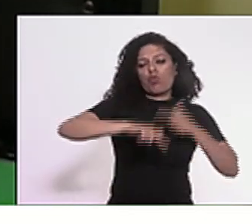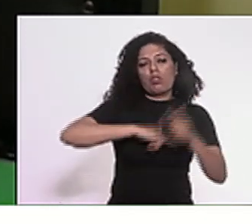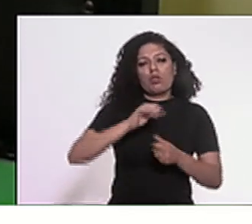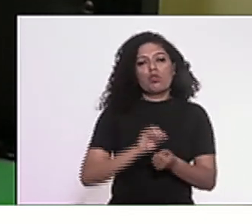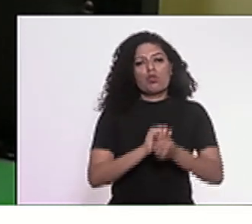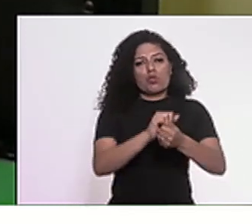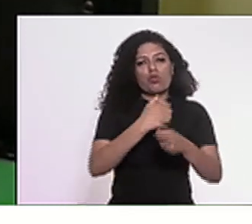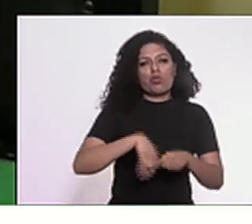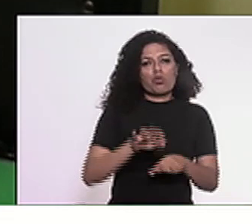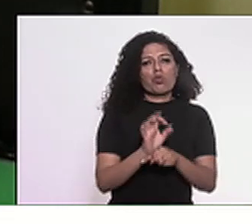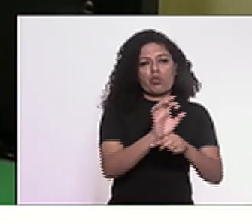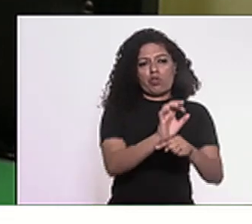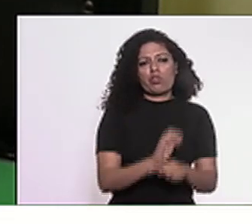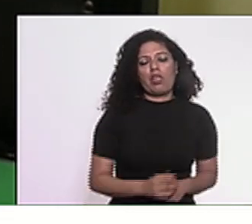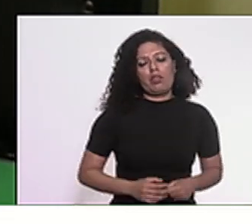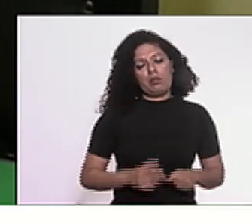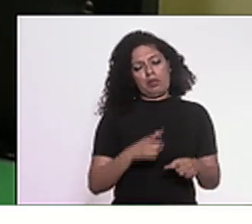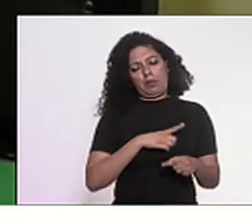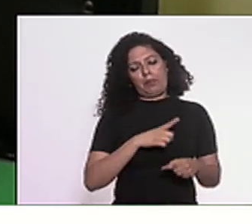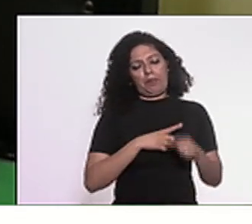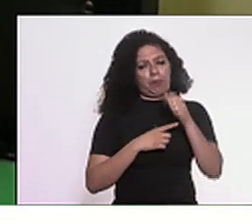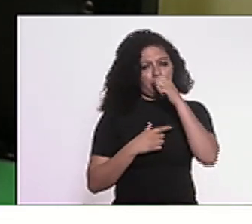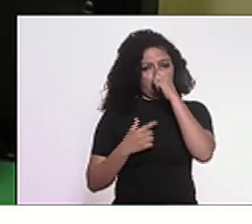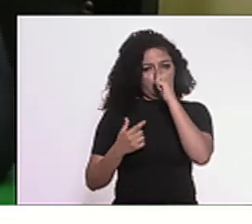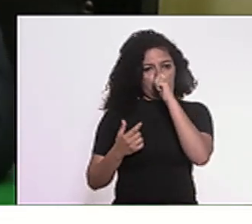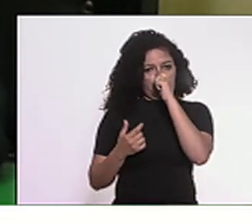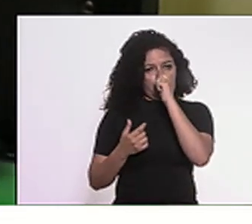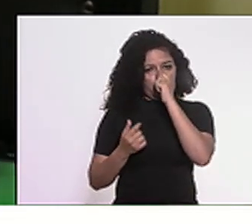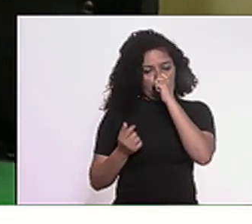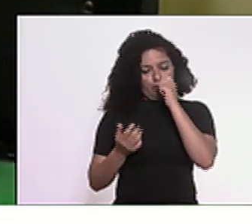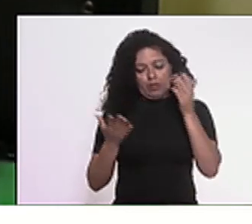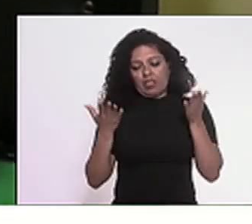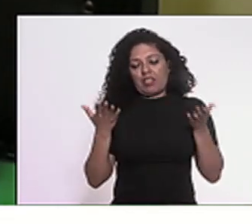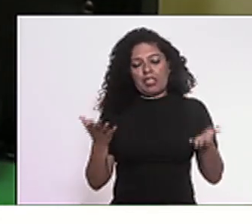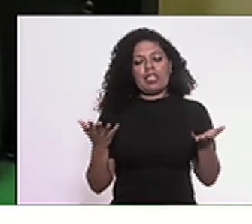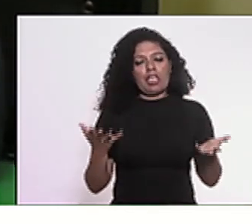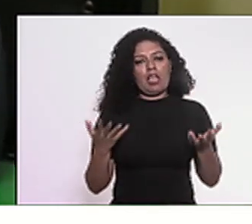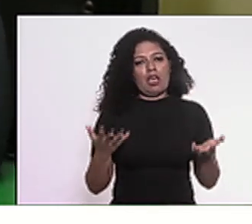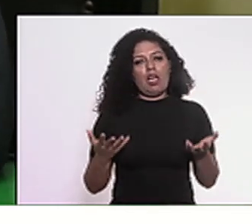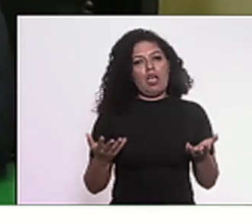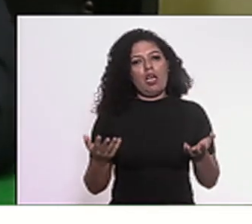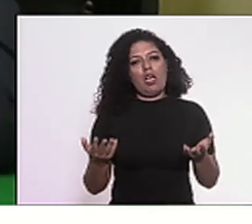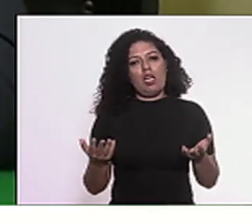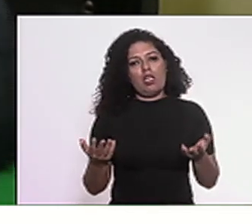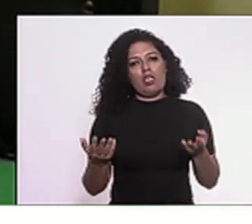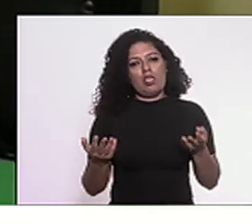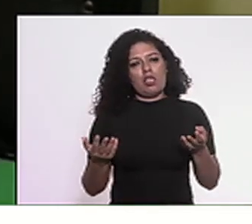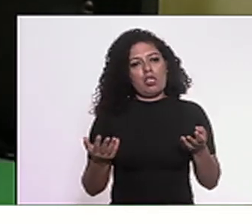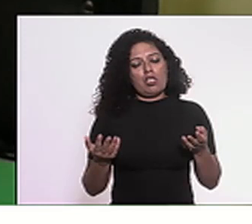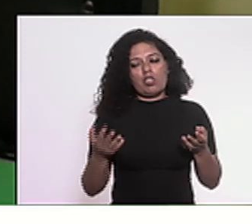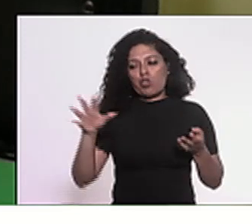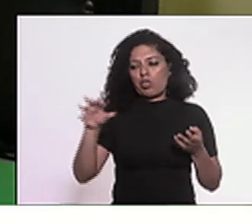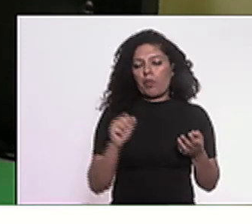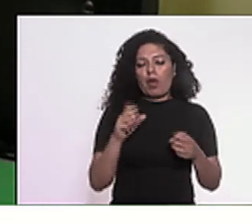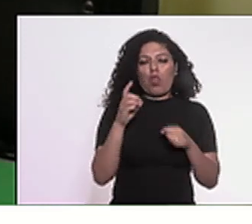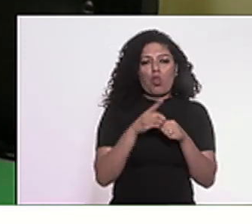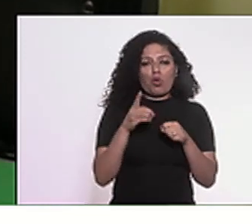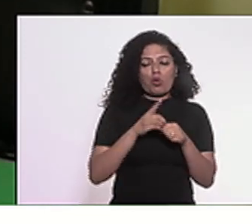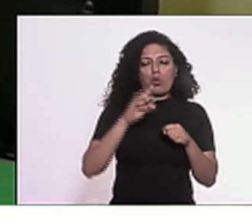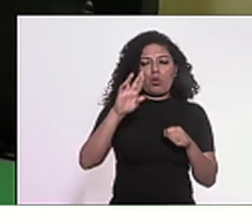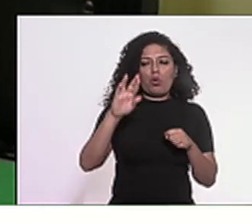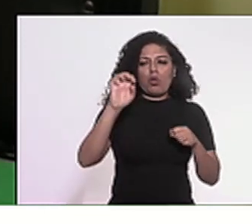trabalho do servidor público. Eu quero passar agora a palavra para Rebeca, a doutora